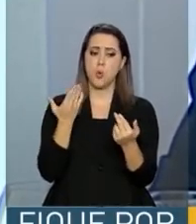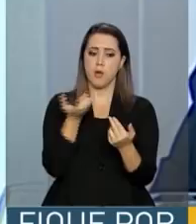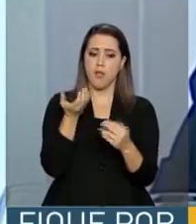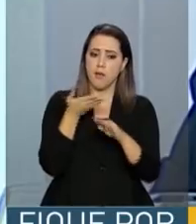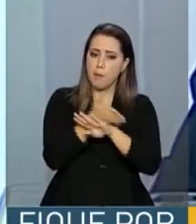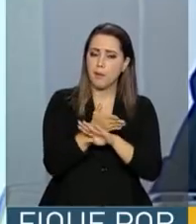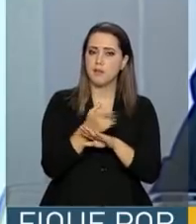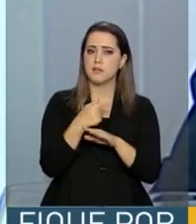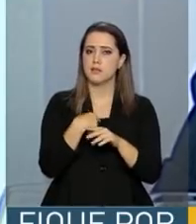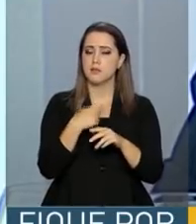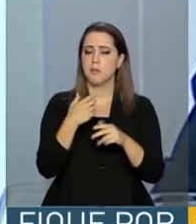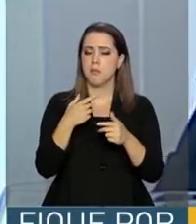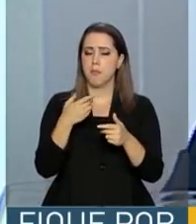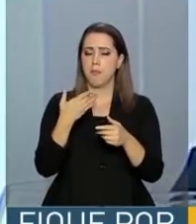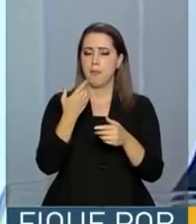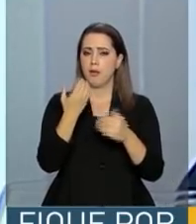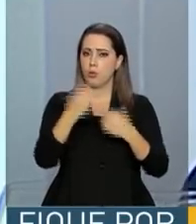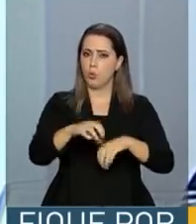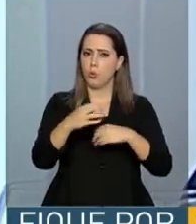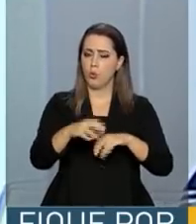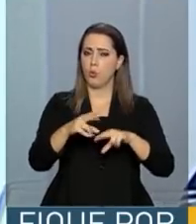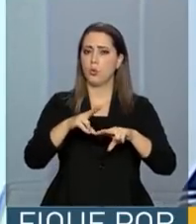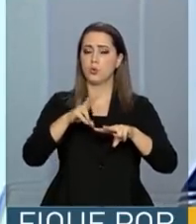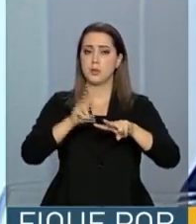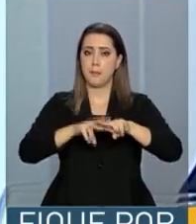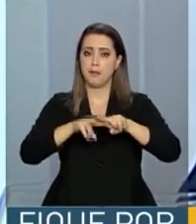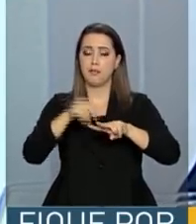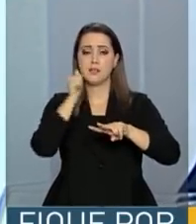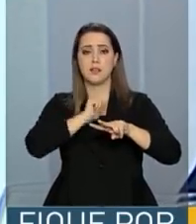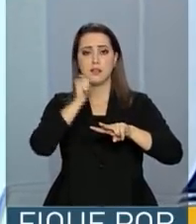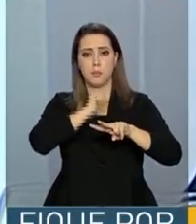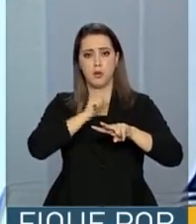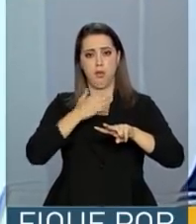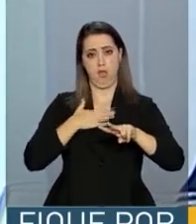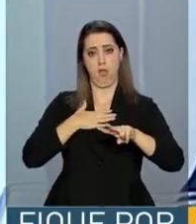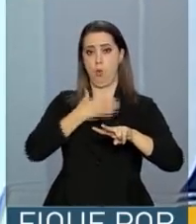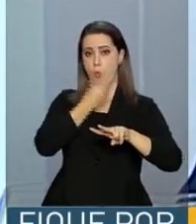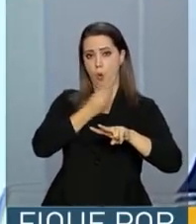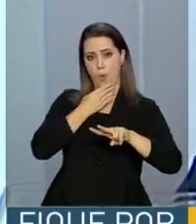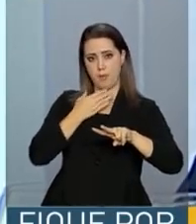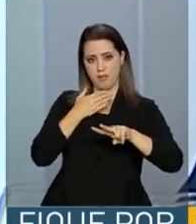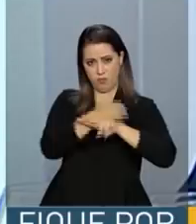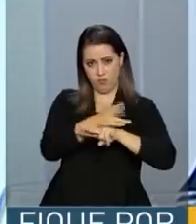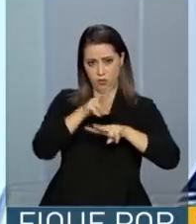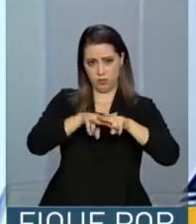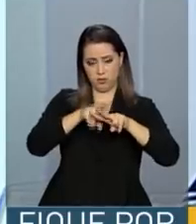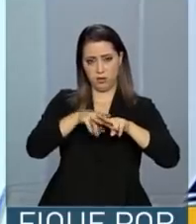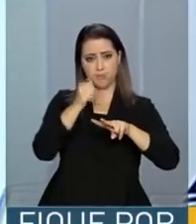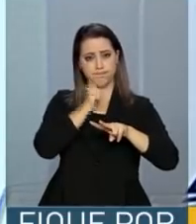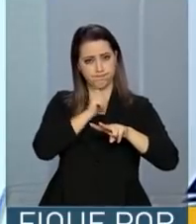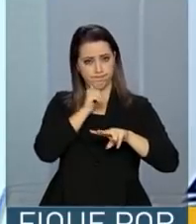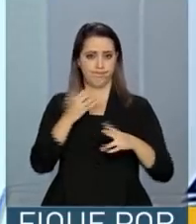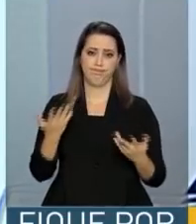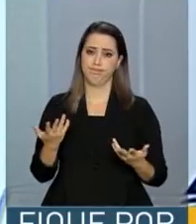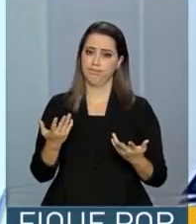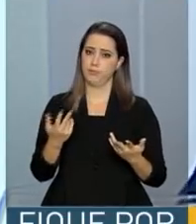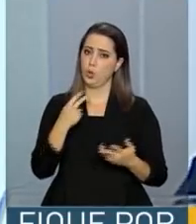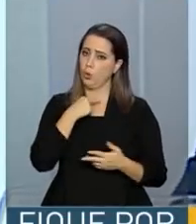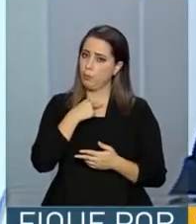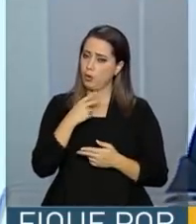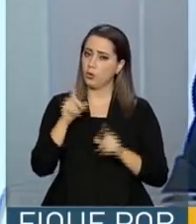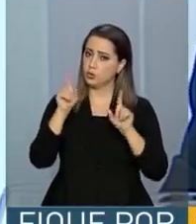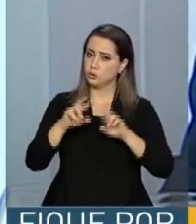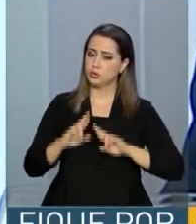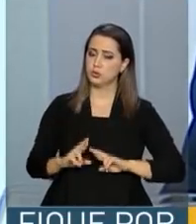concurso na penitenciária feminina igor não há uma relação lógica entre a discriminação e o fato que leva discriminar a